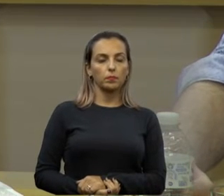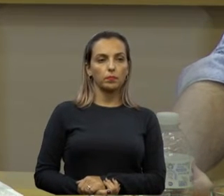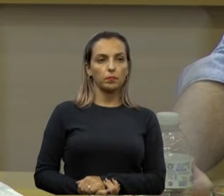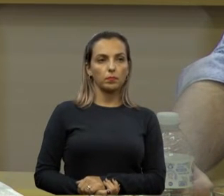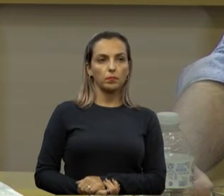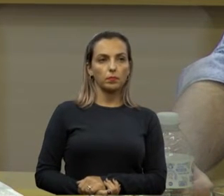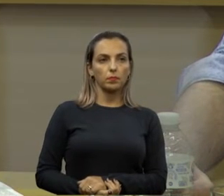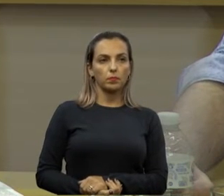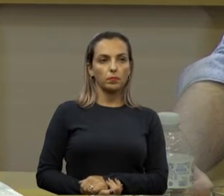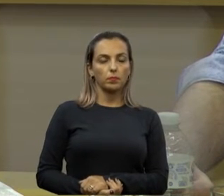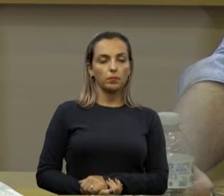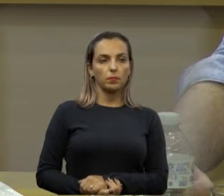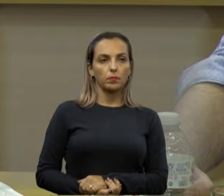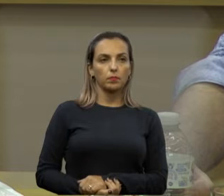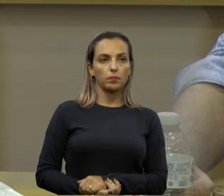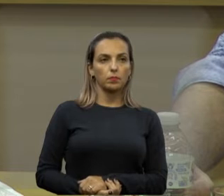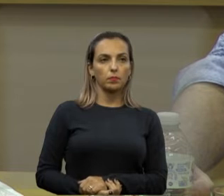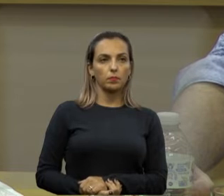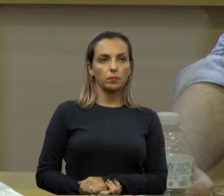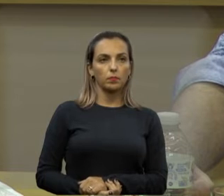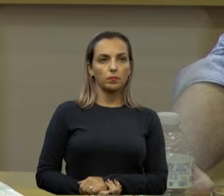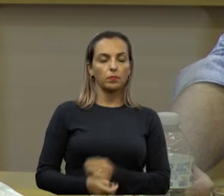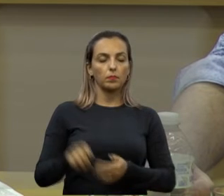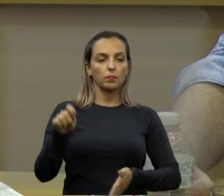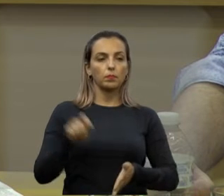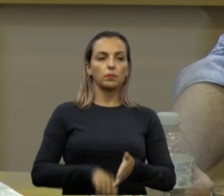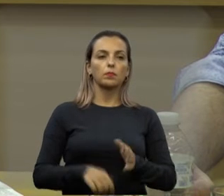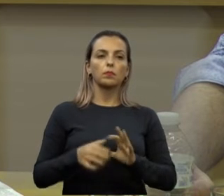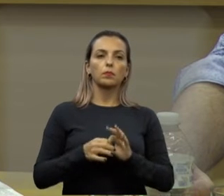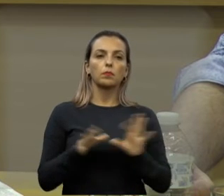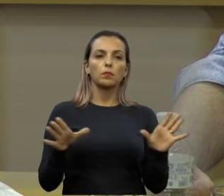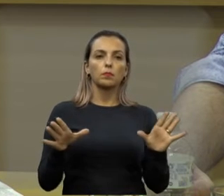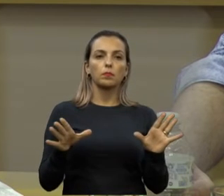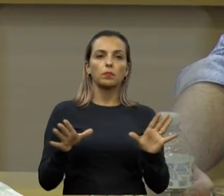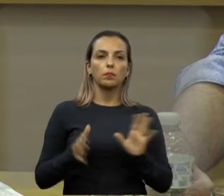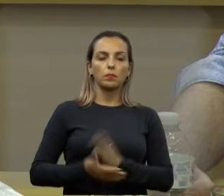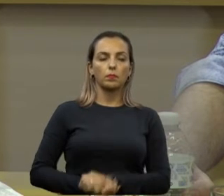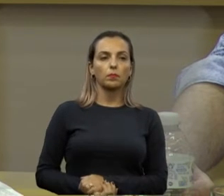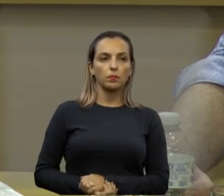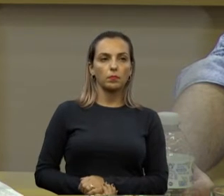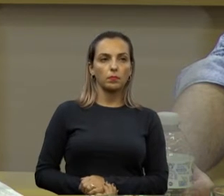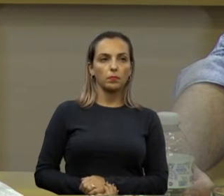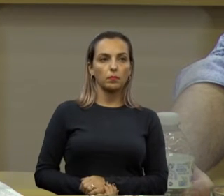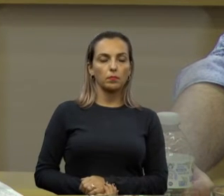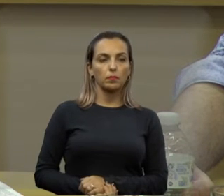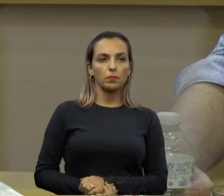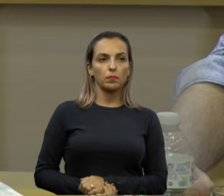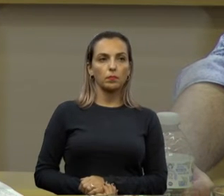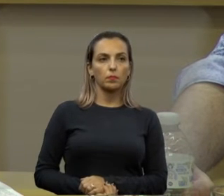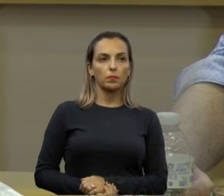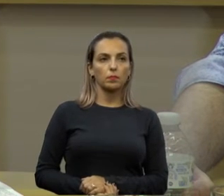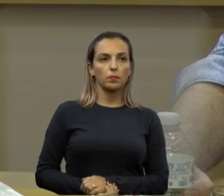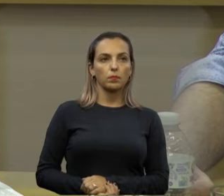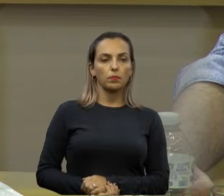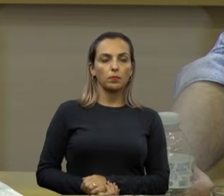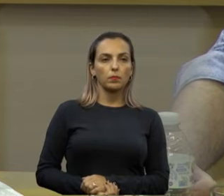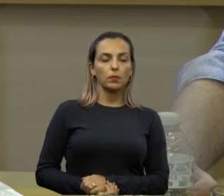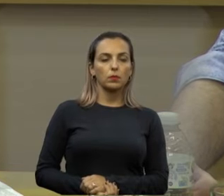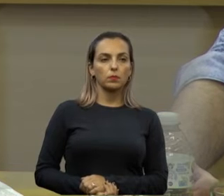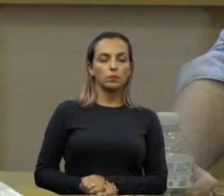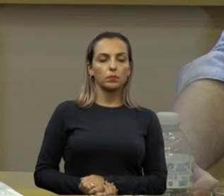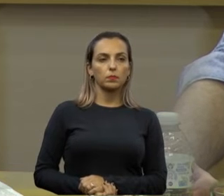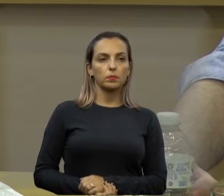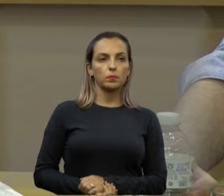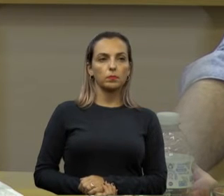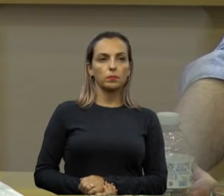o abertas inscrições discutindo projeto Olha eu posso fazer no visual a